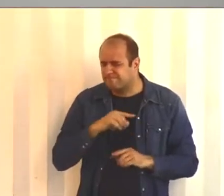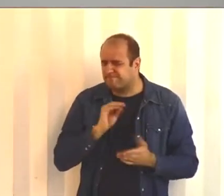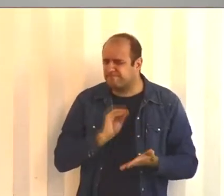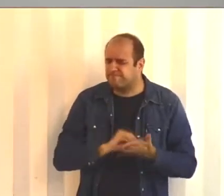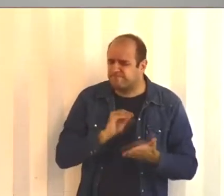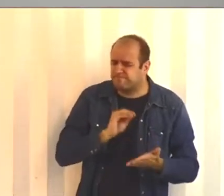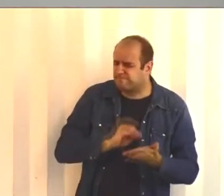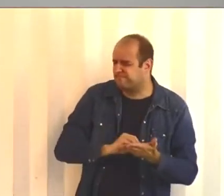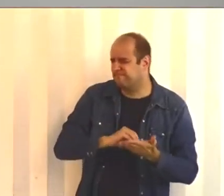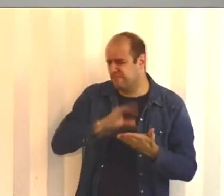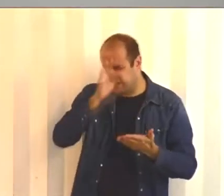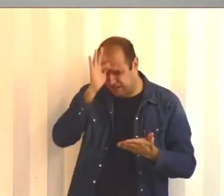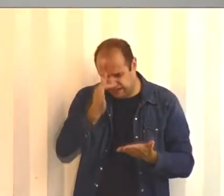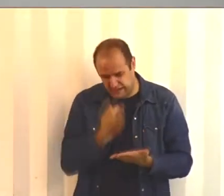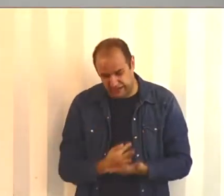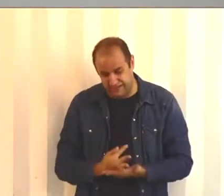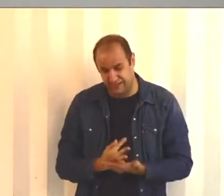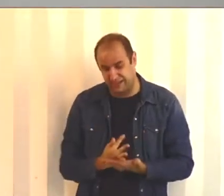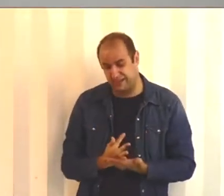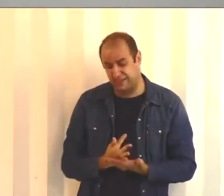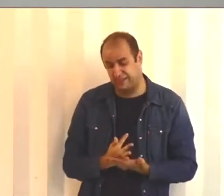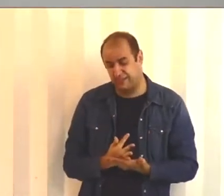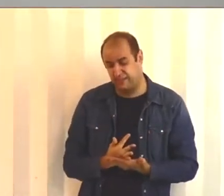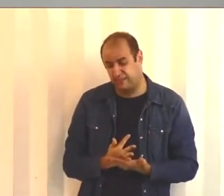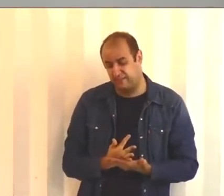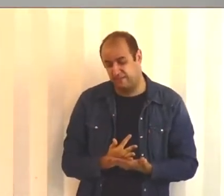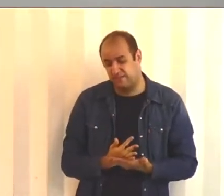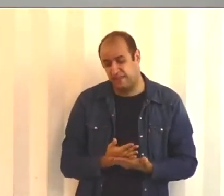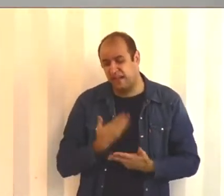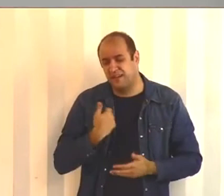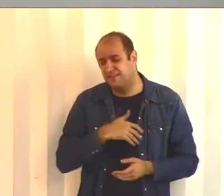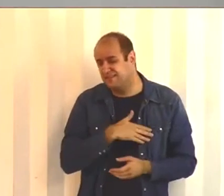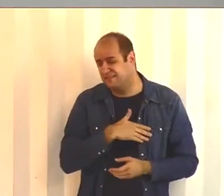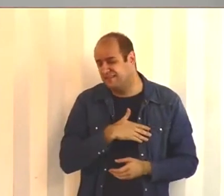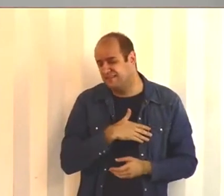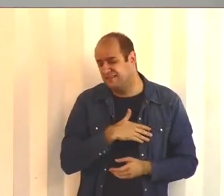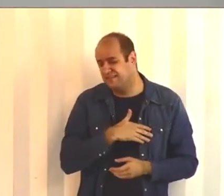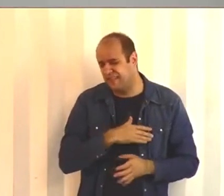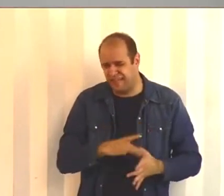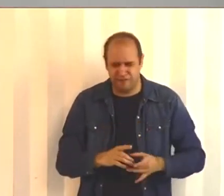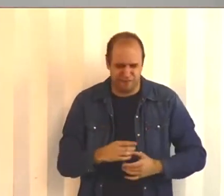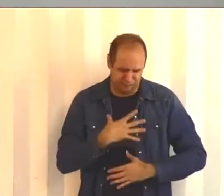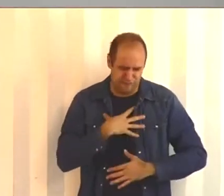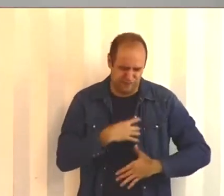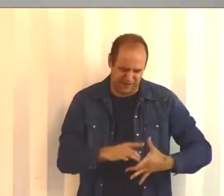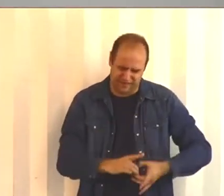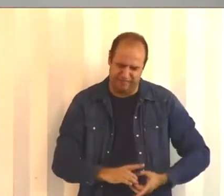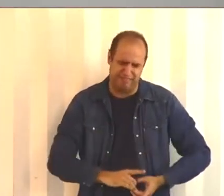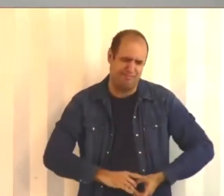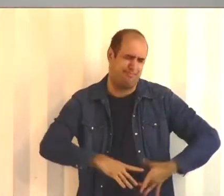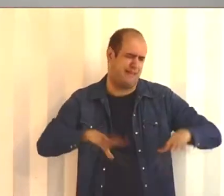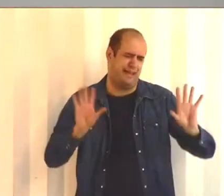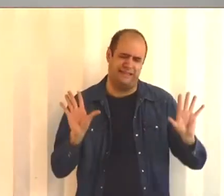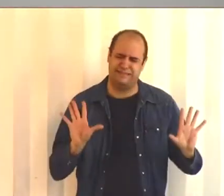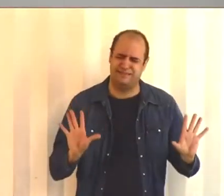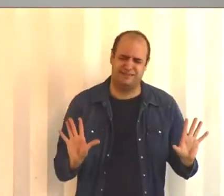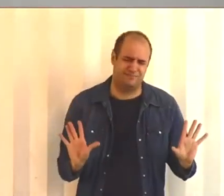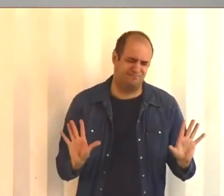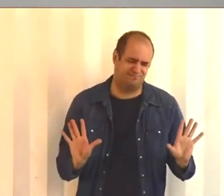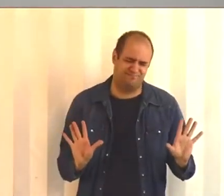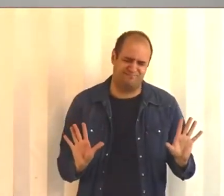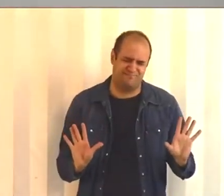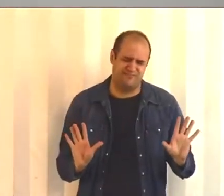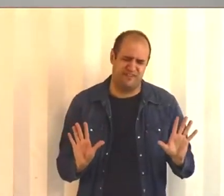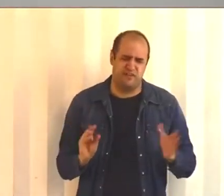incredulidade é que nós deixamos nossos filhos ao acaso. Nós deixamos nossos filhos